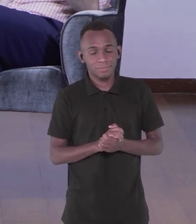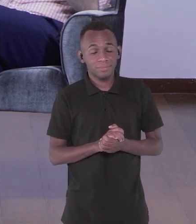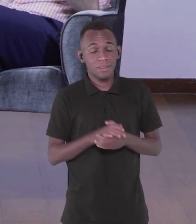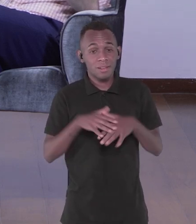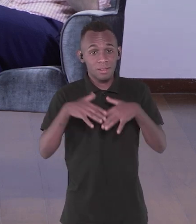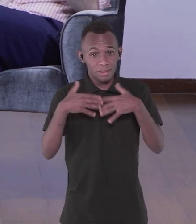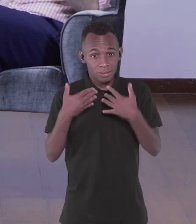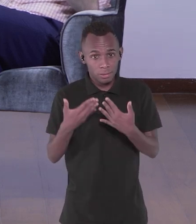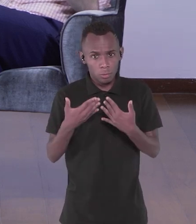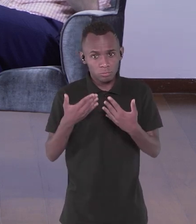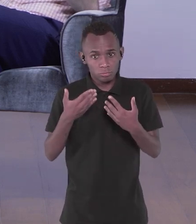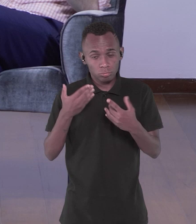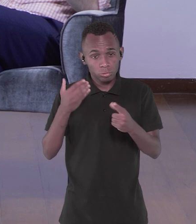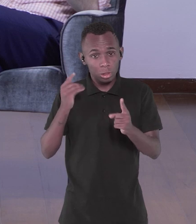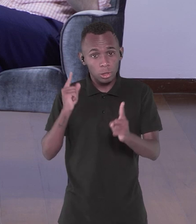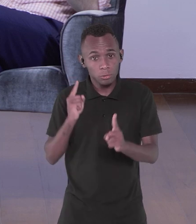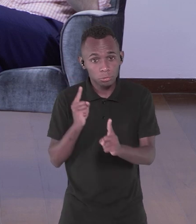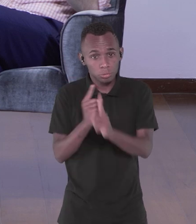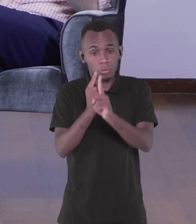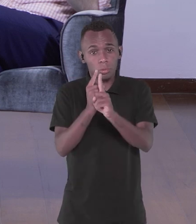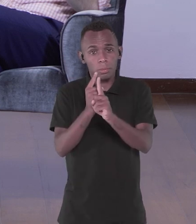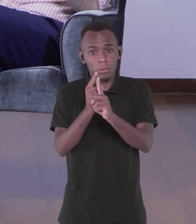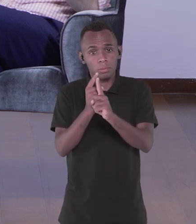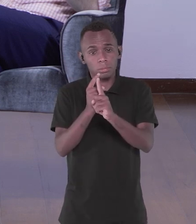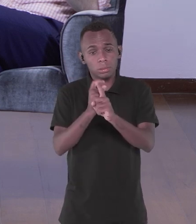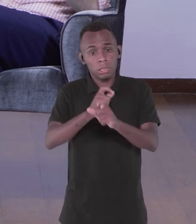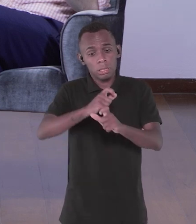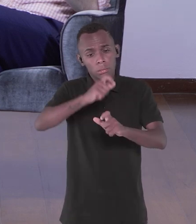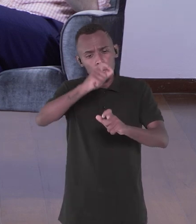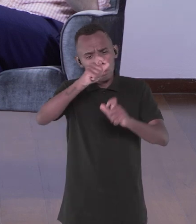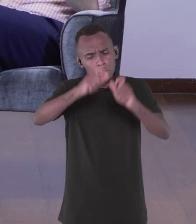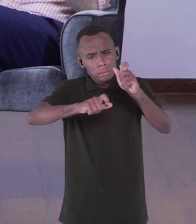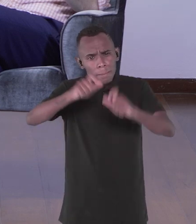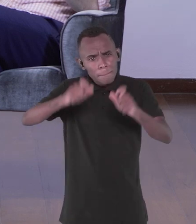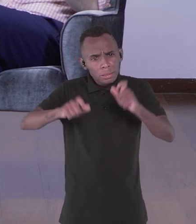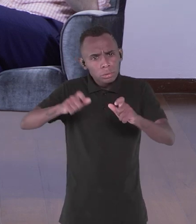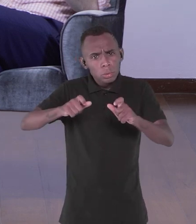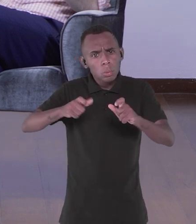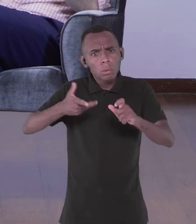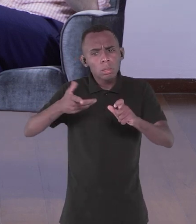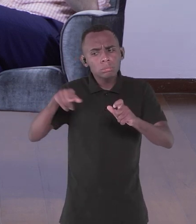E aí você vai descobrindo que aquelas pessoas naquele local